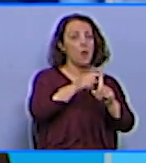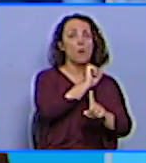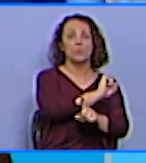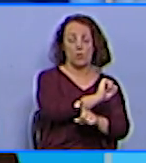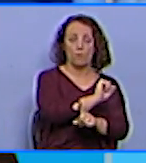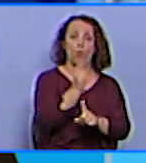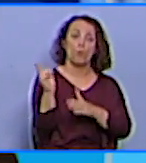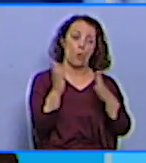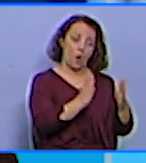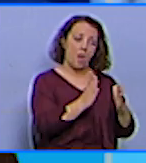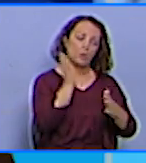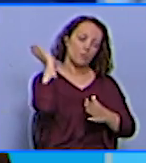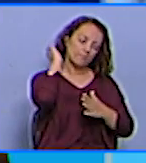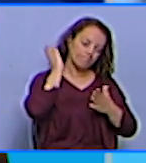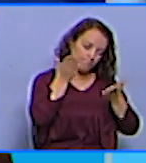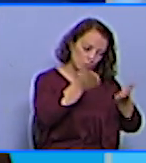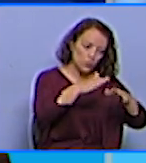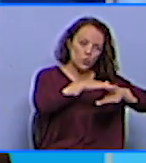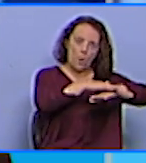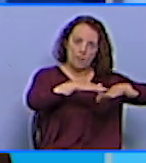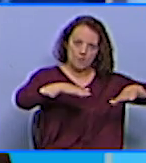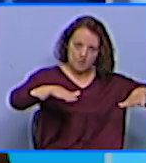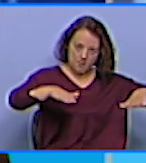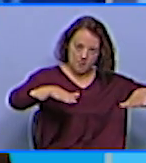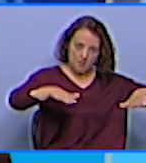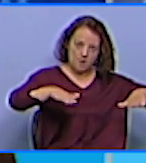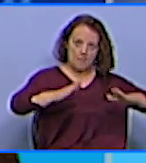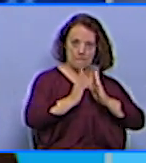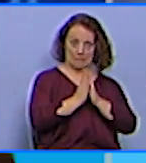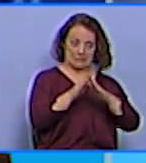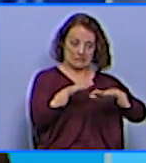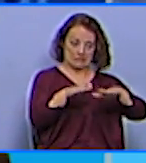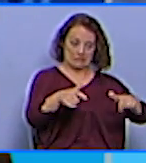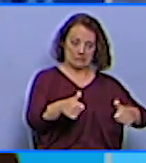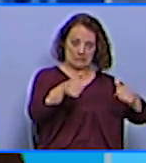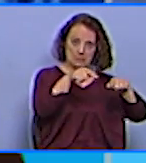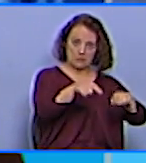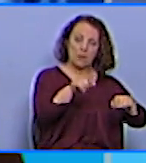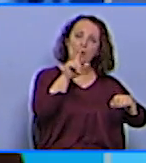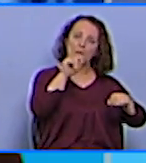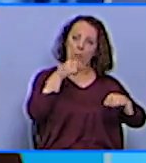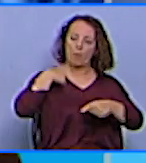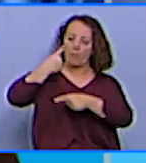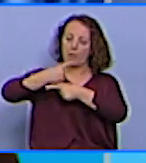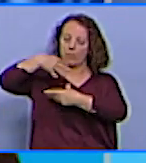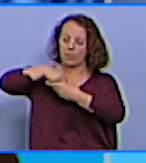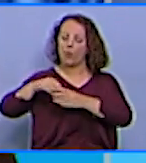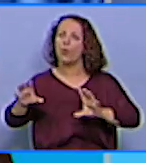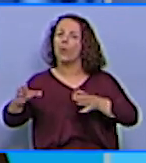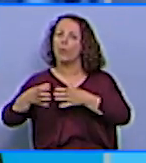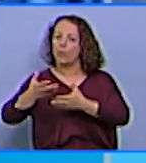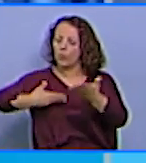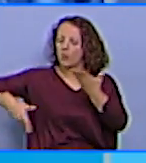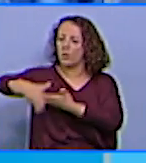servir o altar, mas por ser servir o altar, é também o servir no meio da comunidade. E nestes tempos que